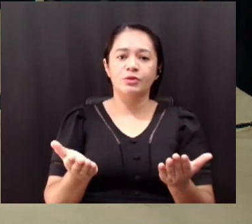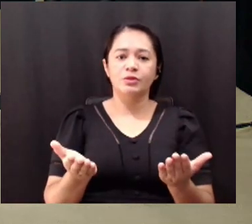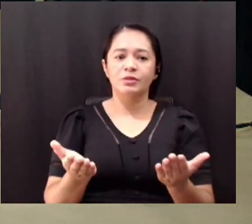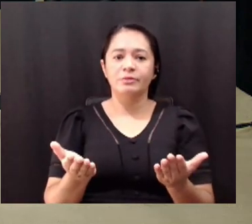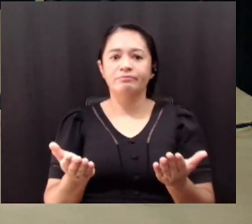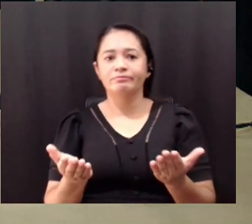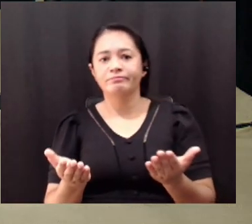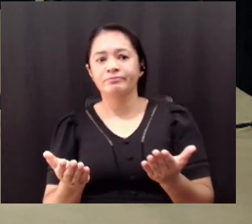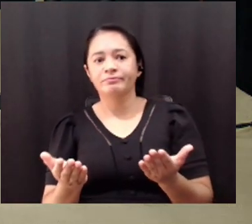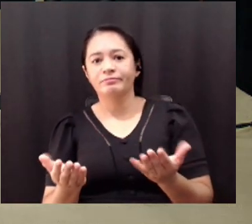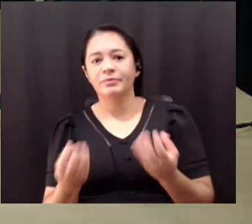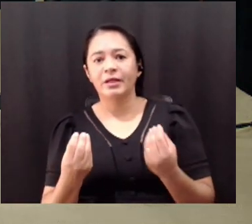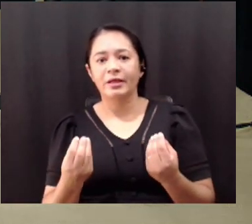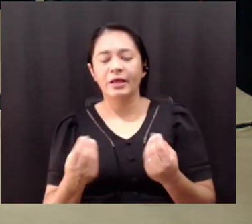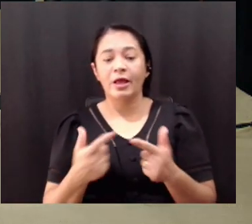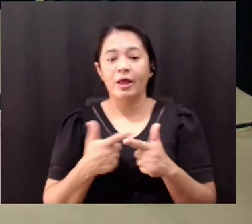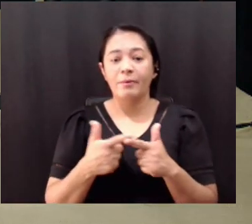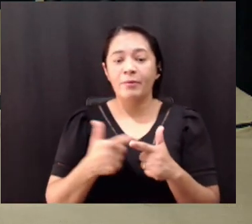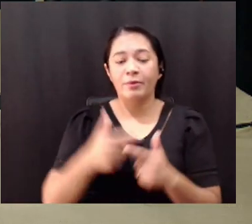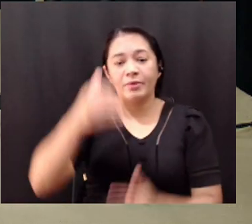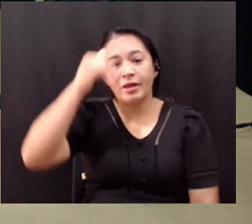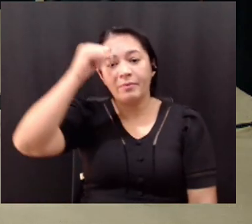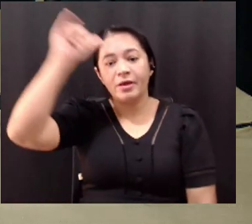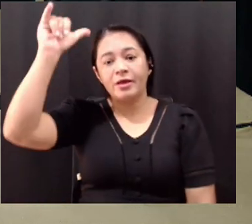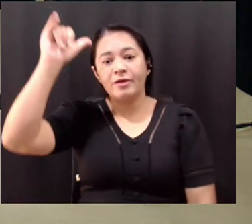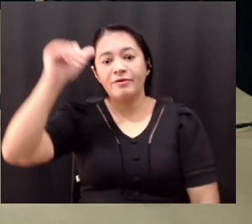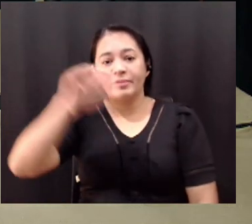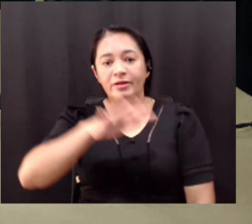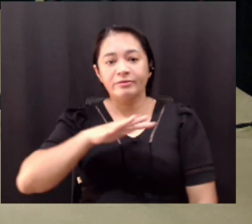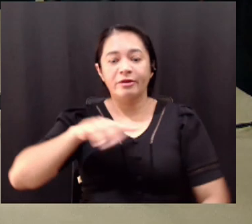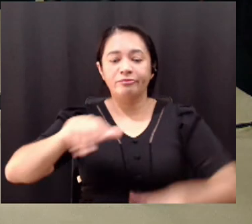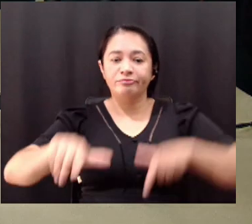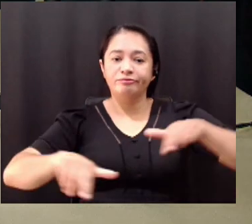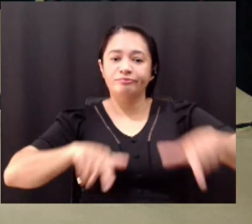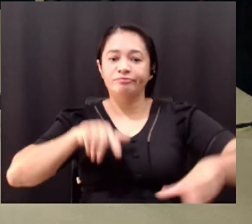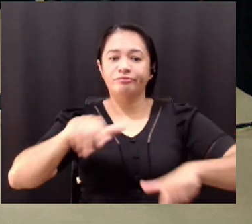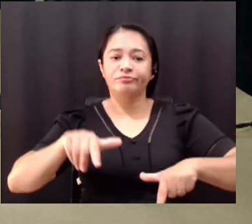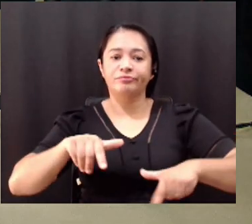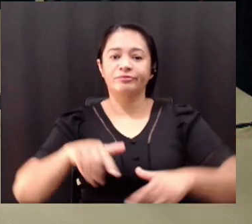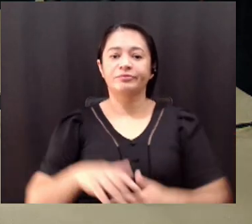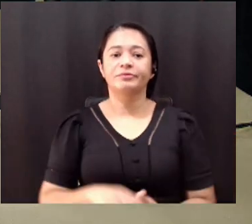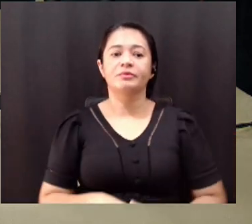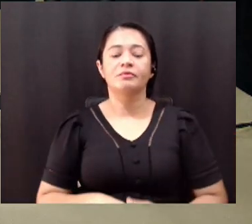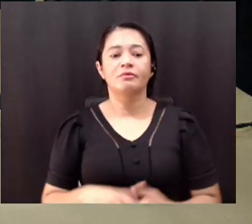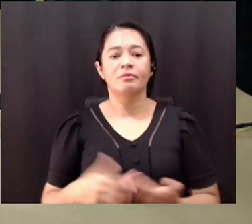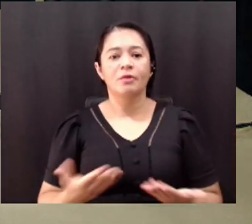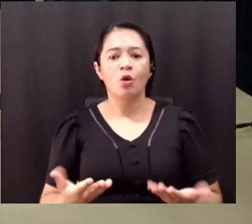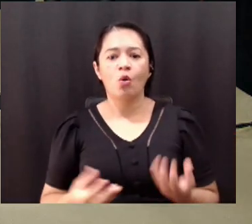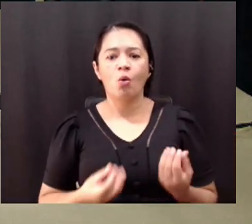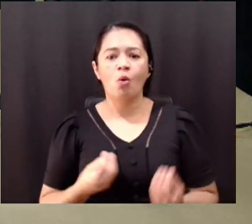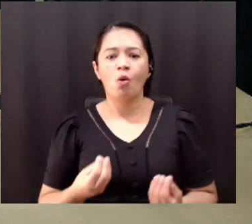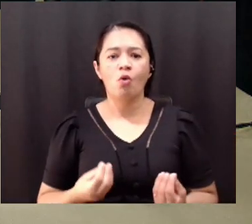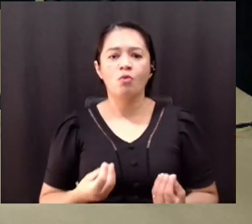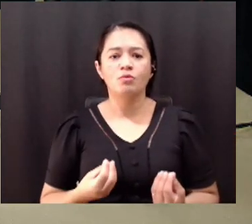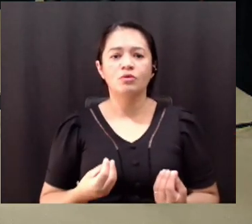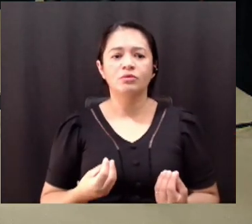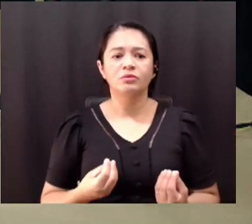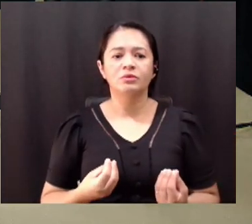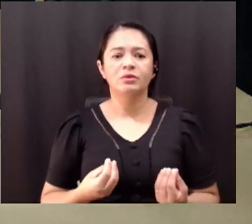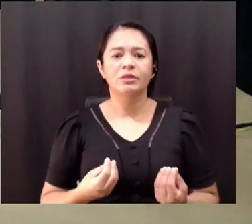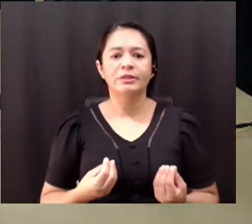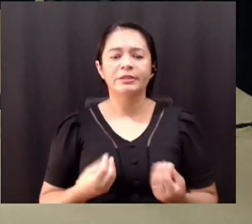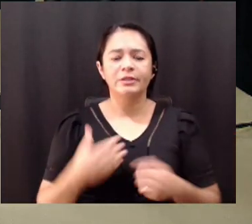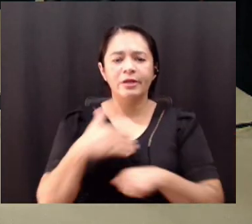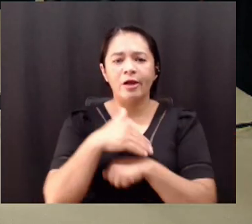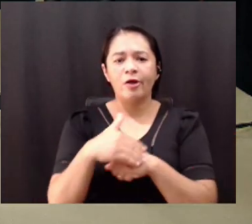ter problemas trabalhistas aí mais para frente. Então, como que deve ser aí a conversa, o